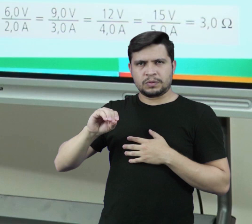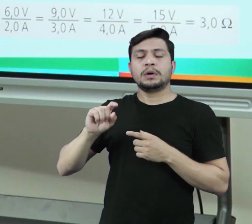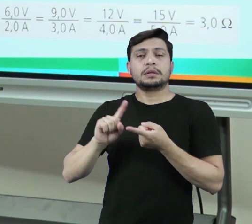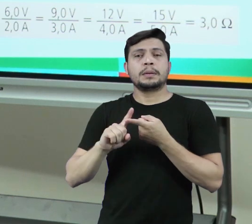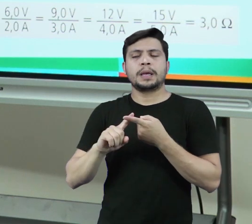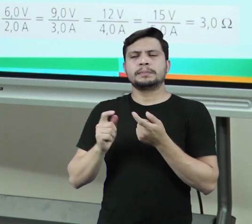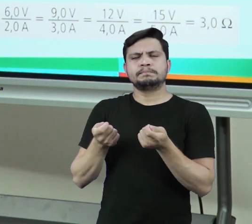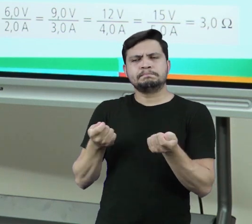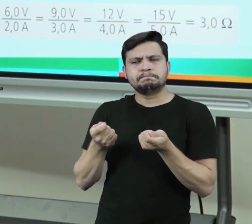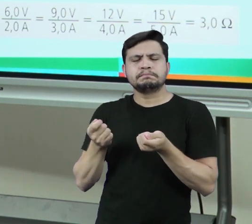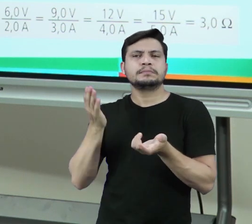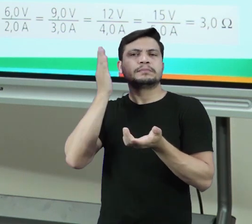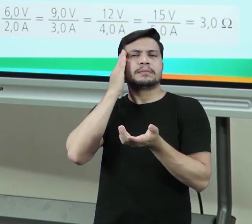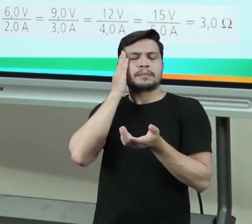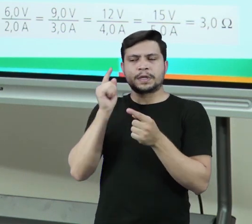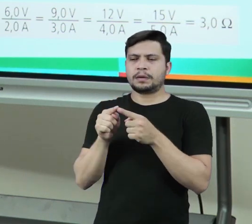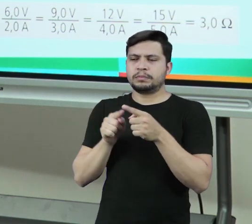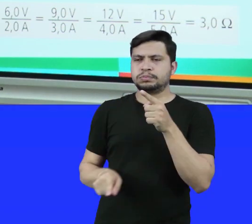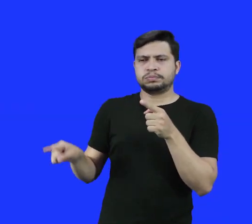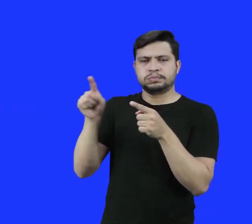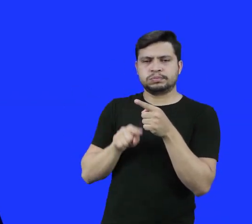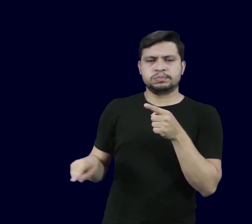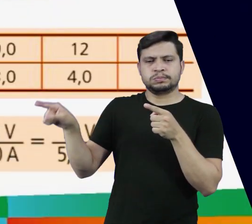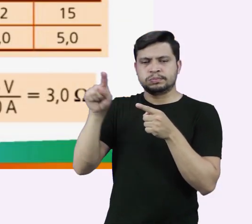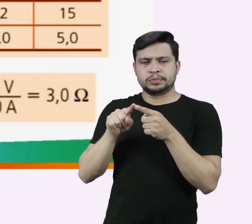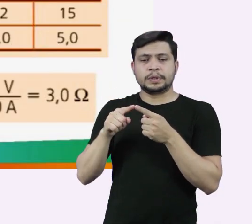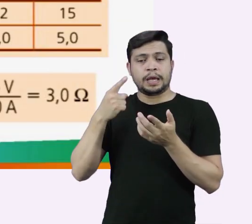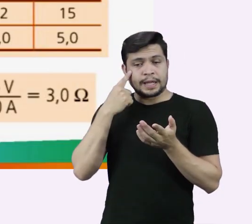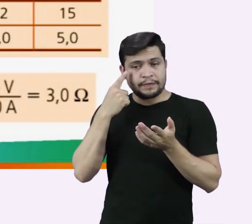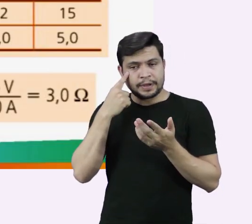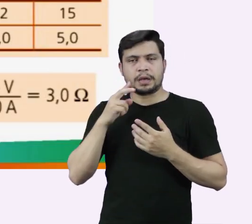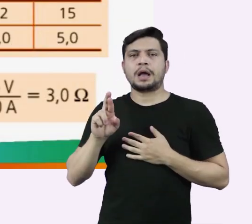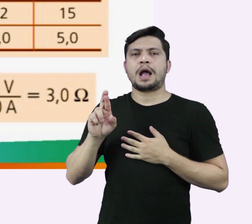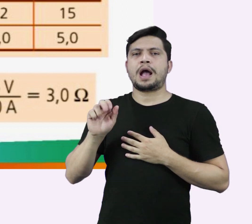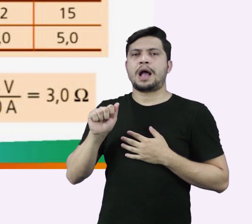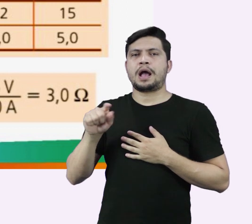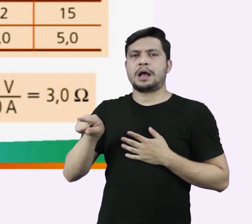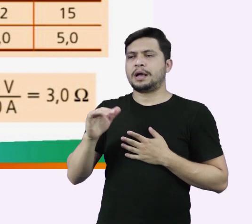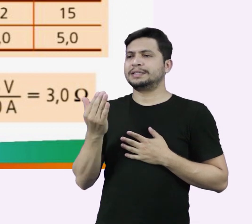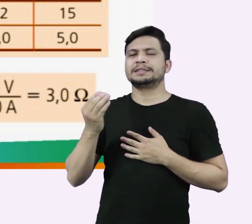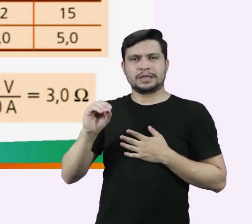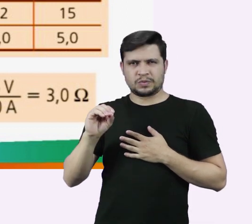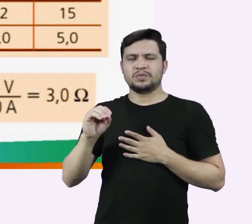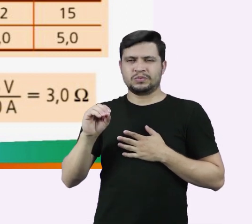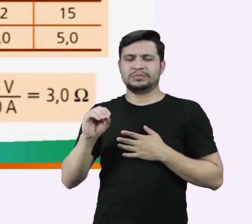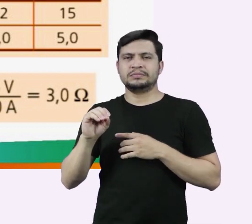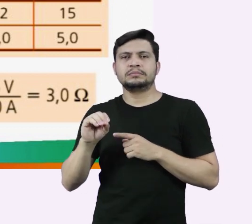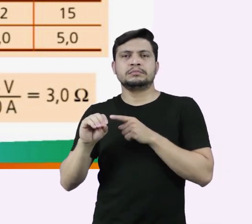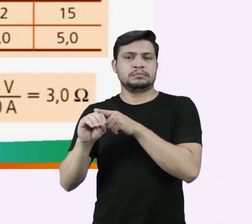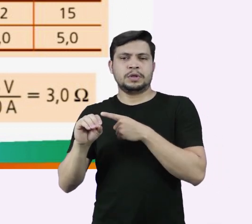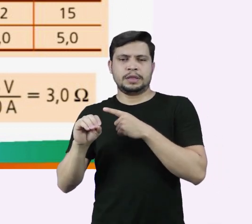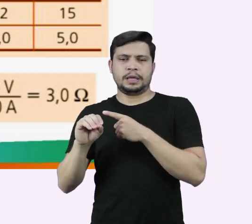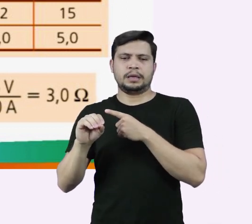isso, no caso, quando ele fazia isso, ele via que a razão entre a tensão e, no caso, a